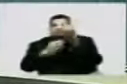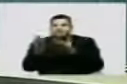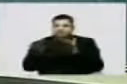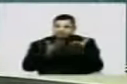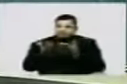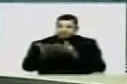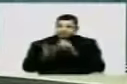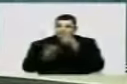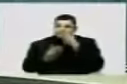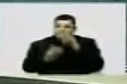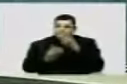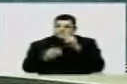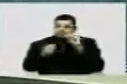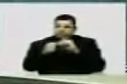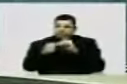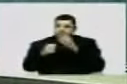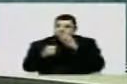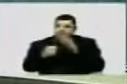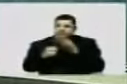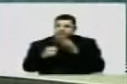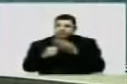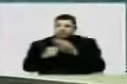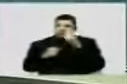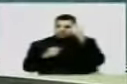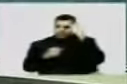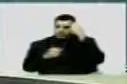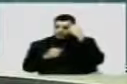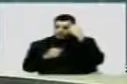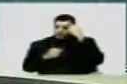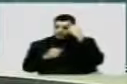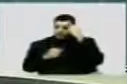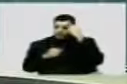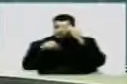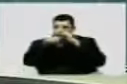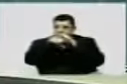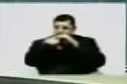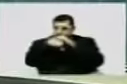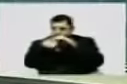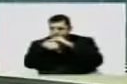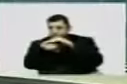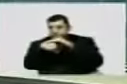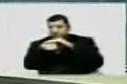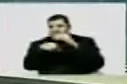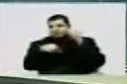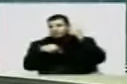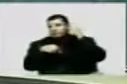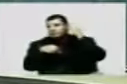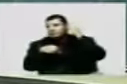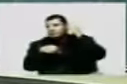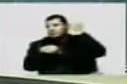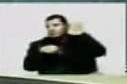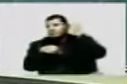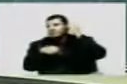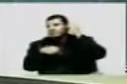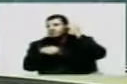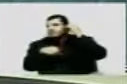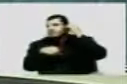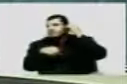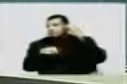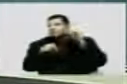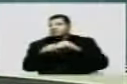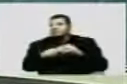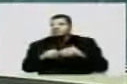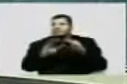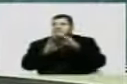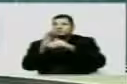ser dito, para ser feito, para ser refletido, para ser discutido pela Casa Legislativa que